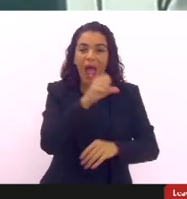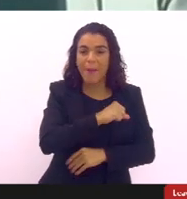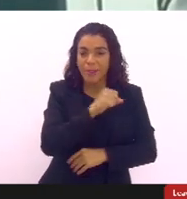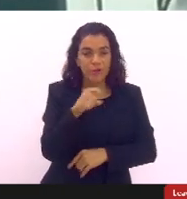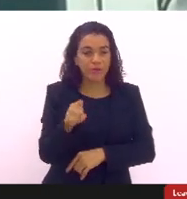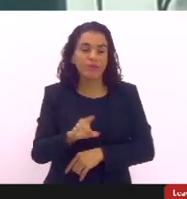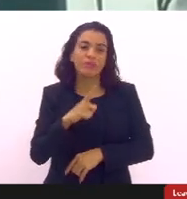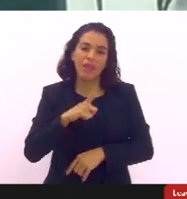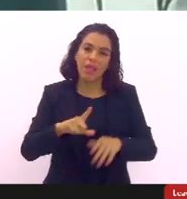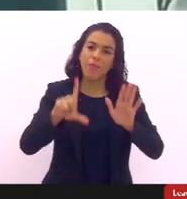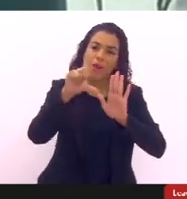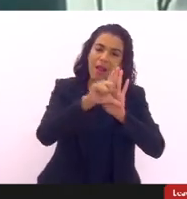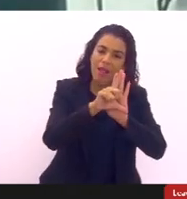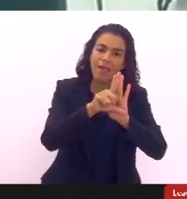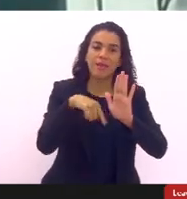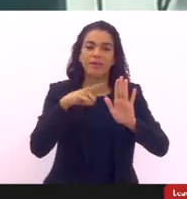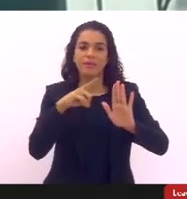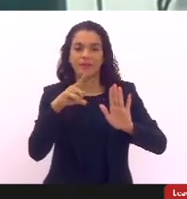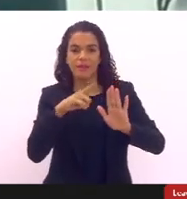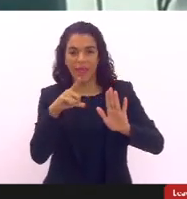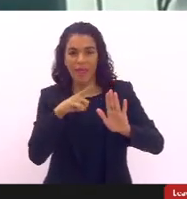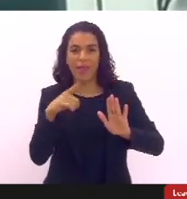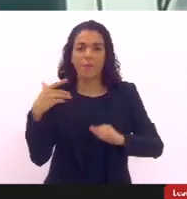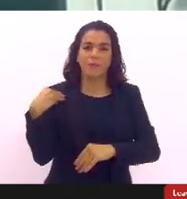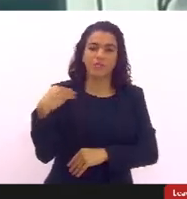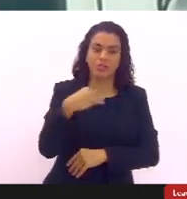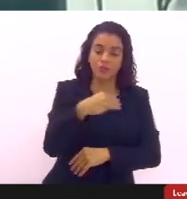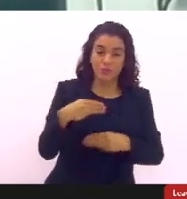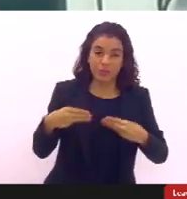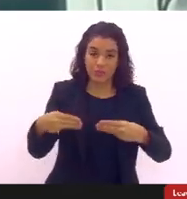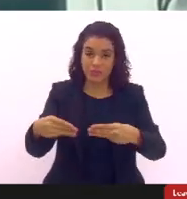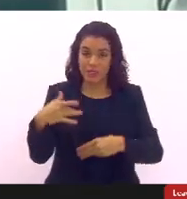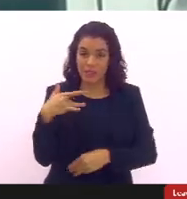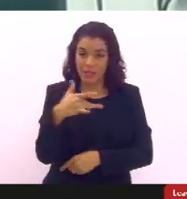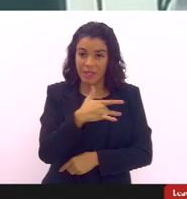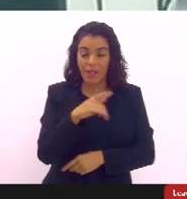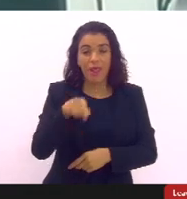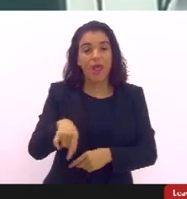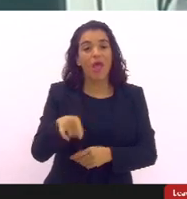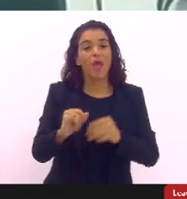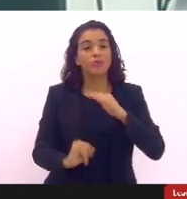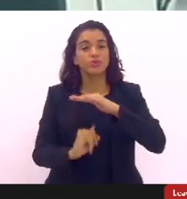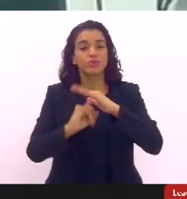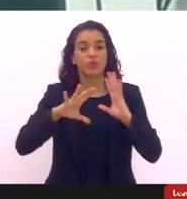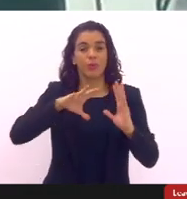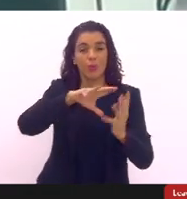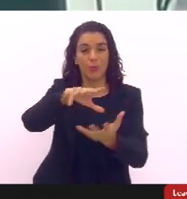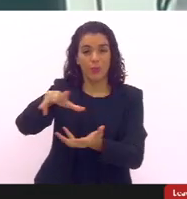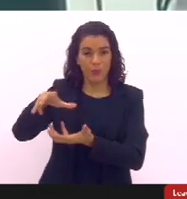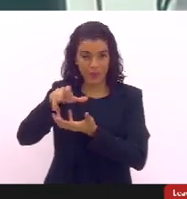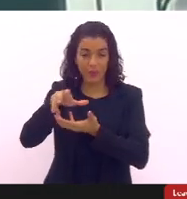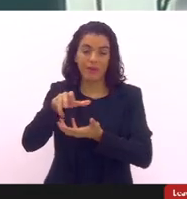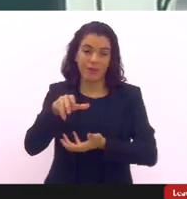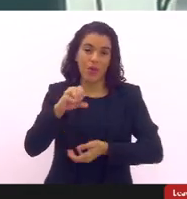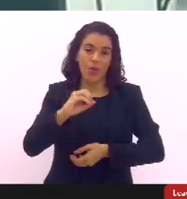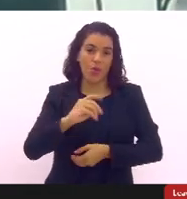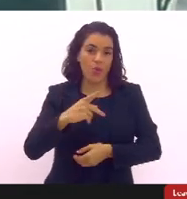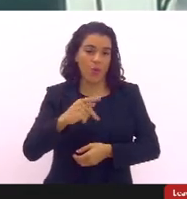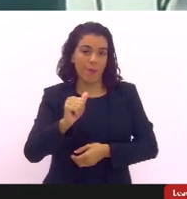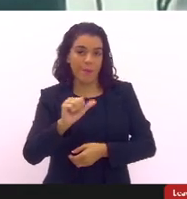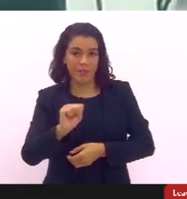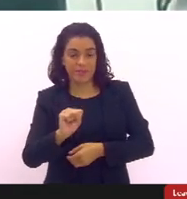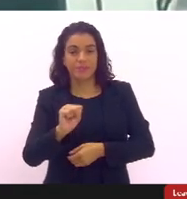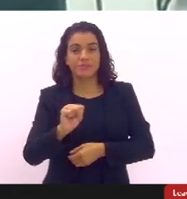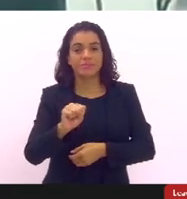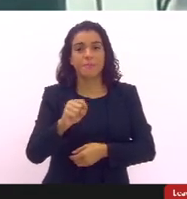uma legislação, teve uma interveniência do Ministério da Saúde, é um órgão internacional. Qualquer utilização de recurso público, mesmo